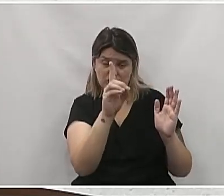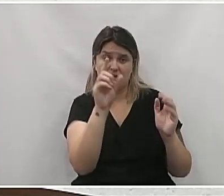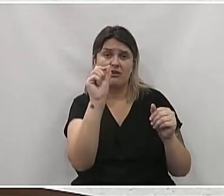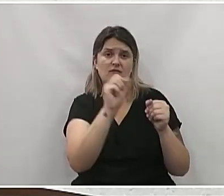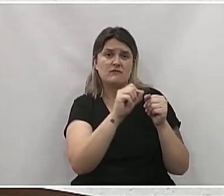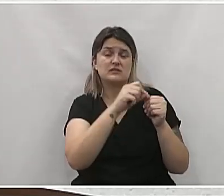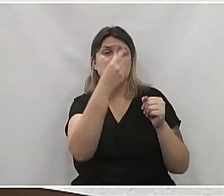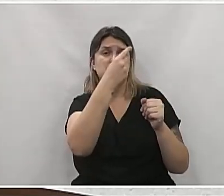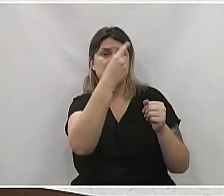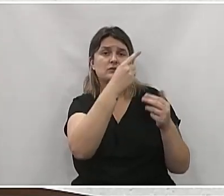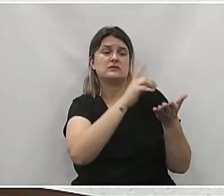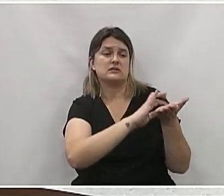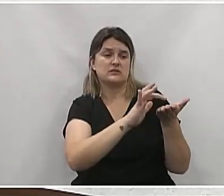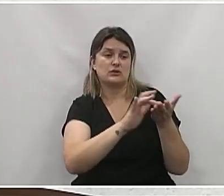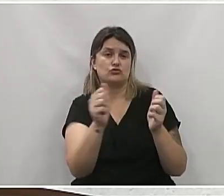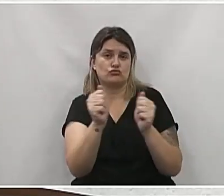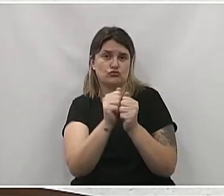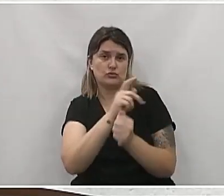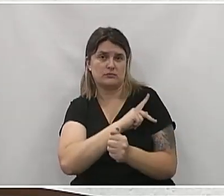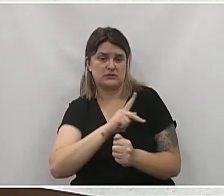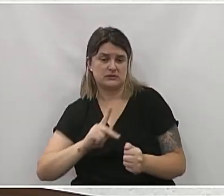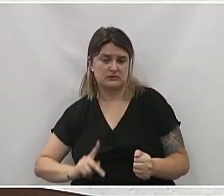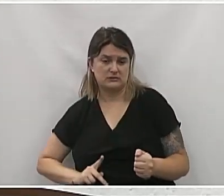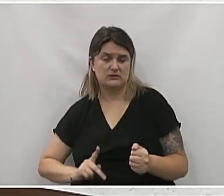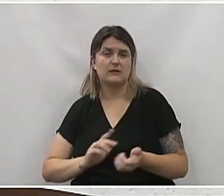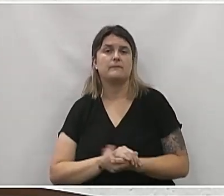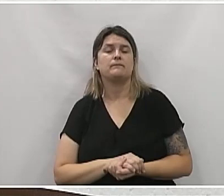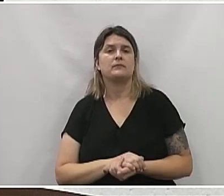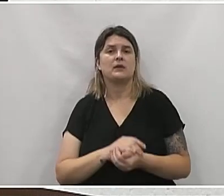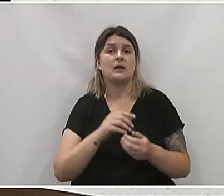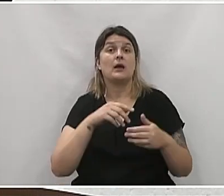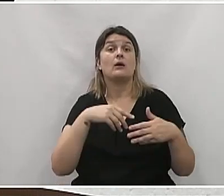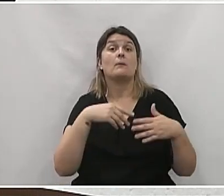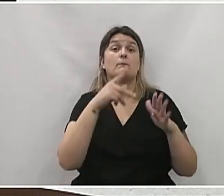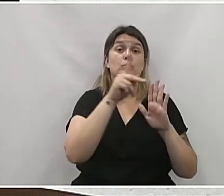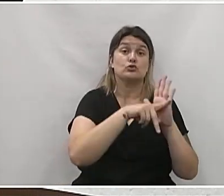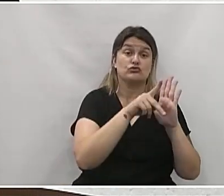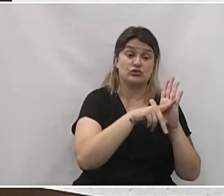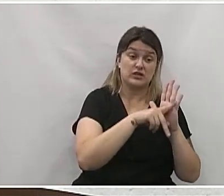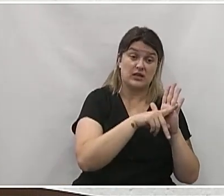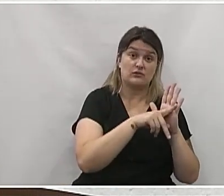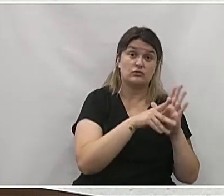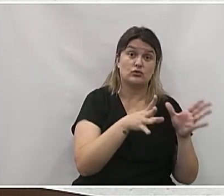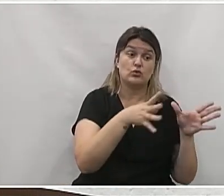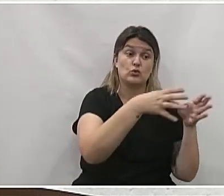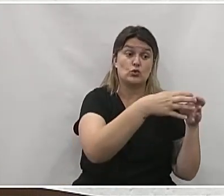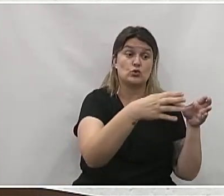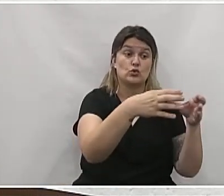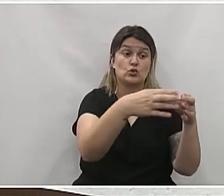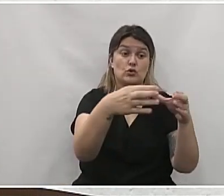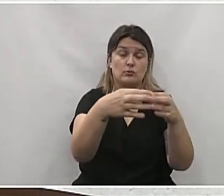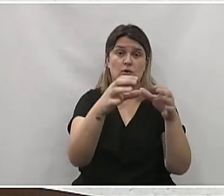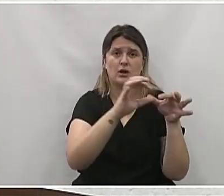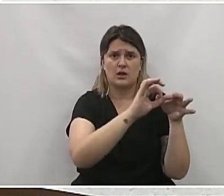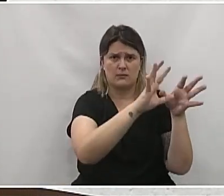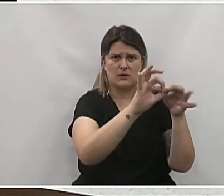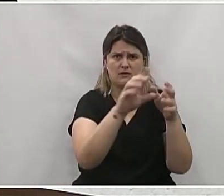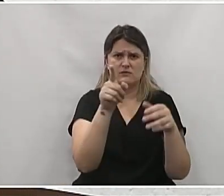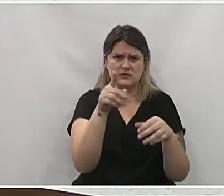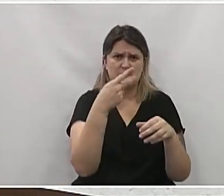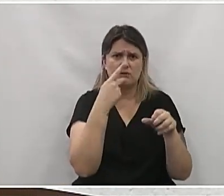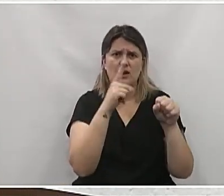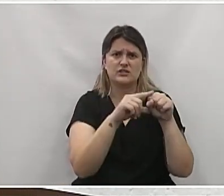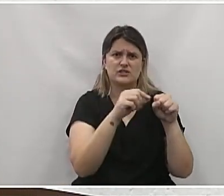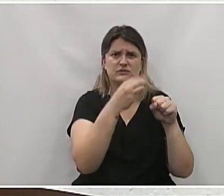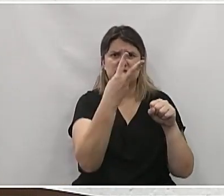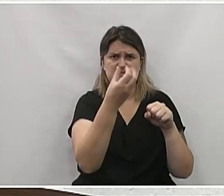primeiro secretário juntamente com o presidente, mas os projetos ao qual são liberados pelas comissões. O senhor citou o artigo